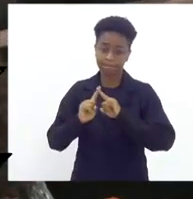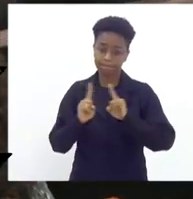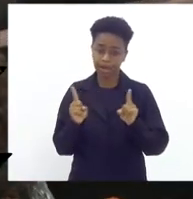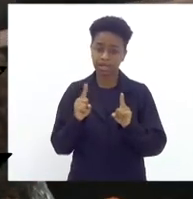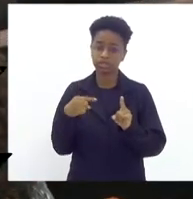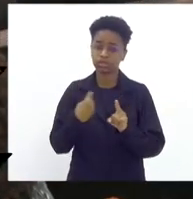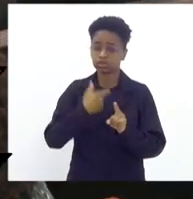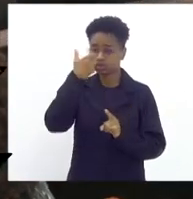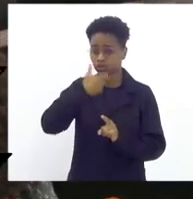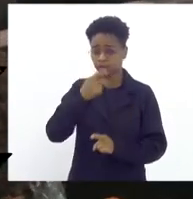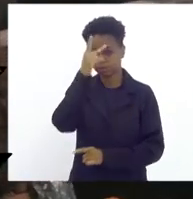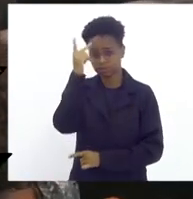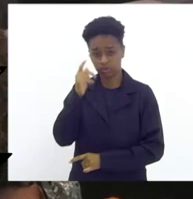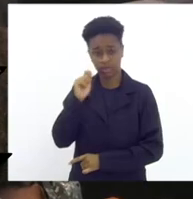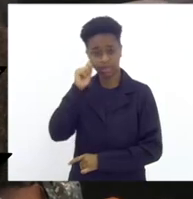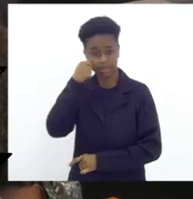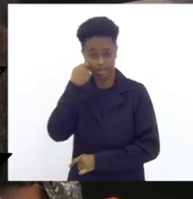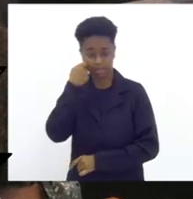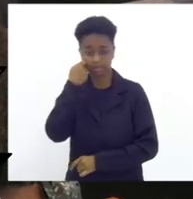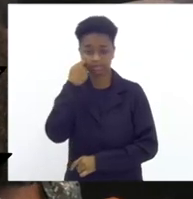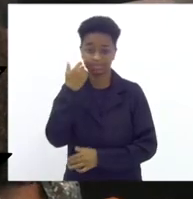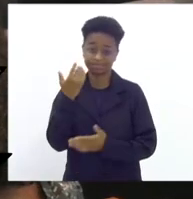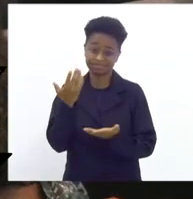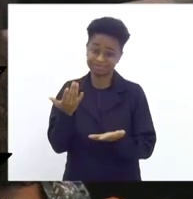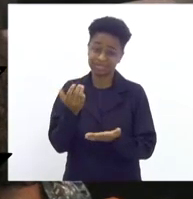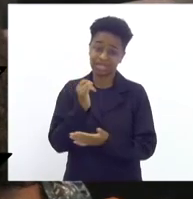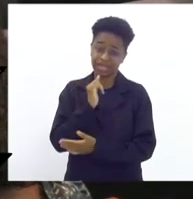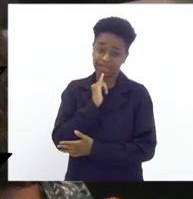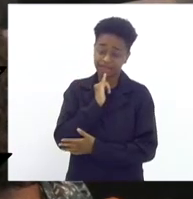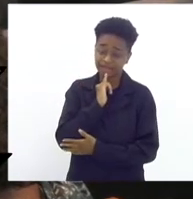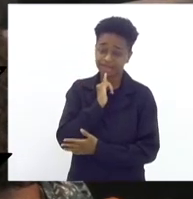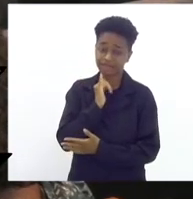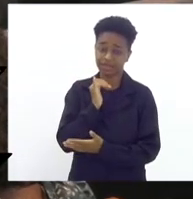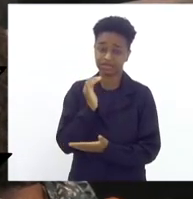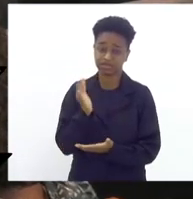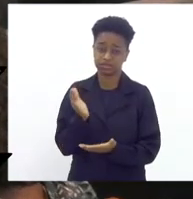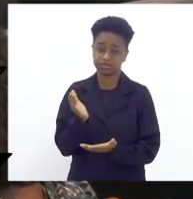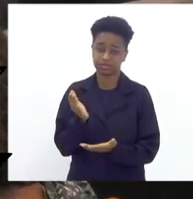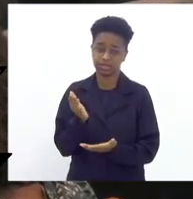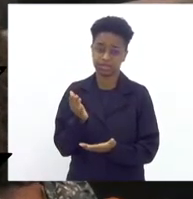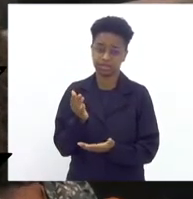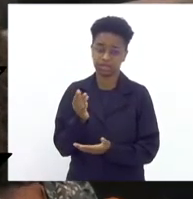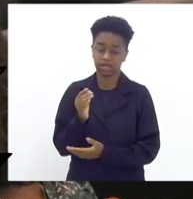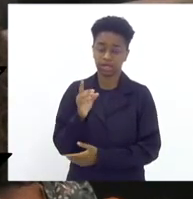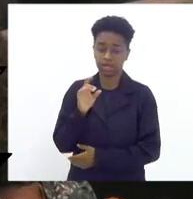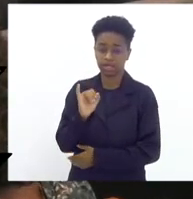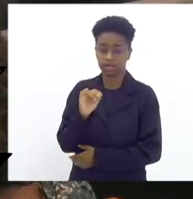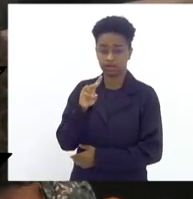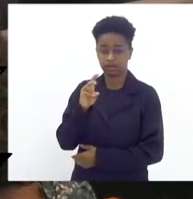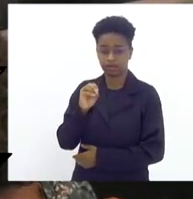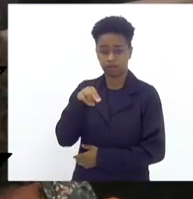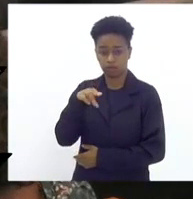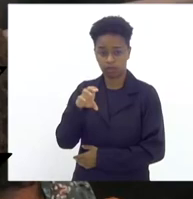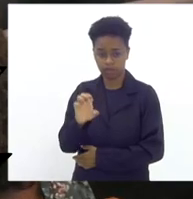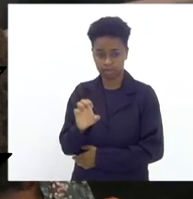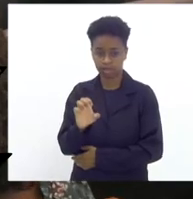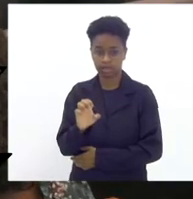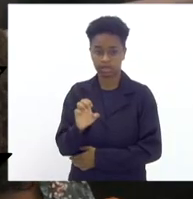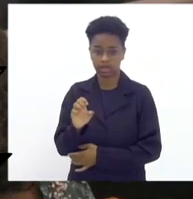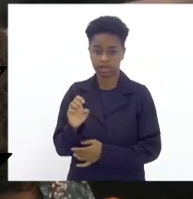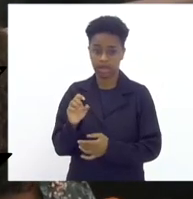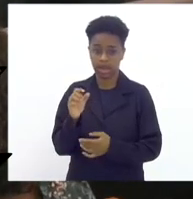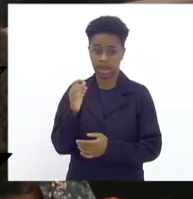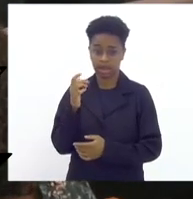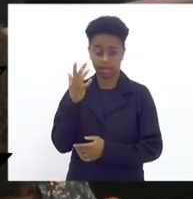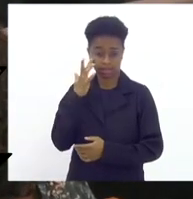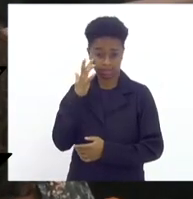somos pessoas negras e tristemente a dona Ivone né depois de